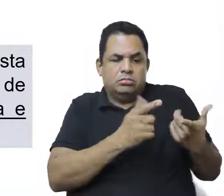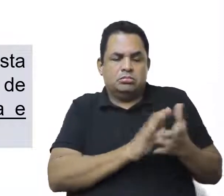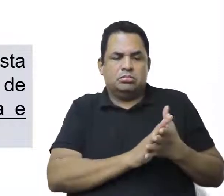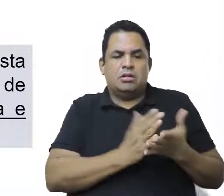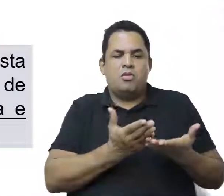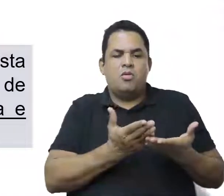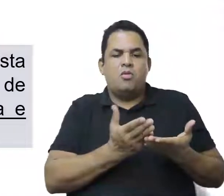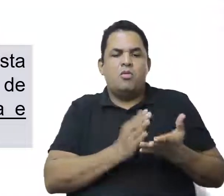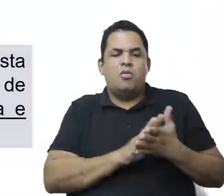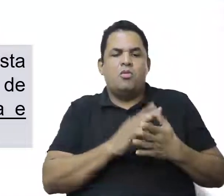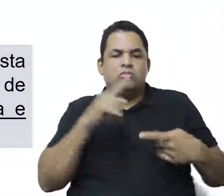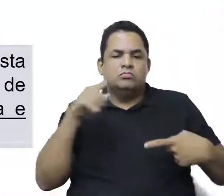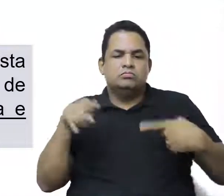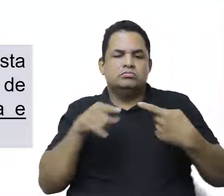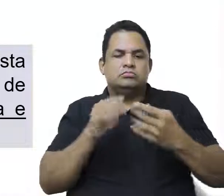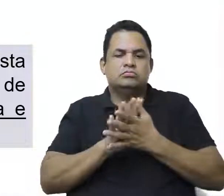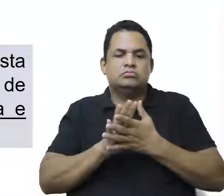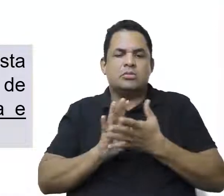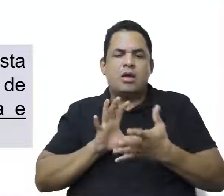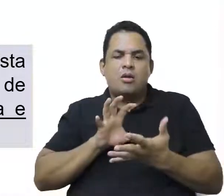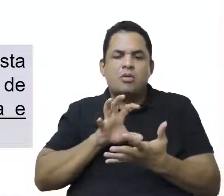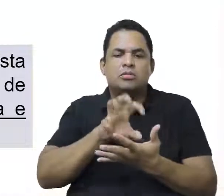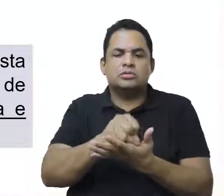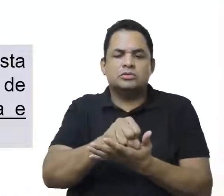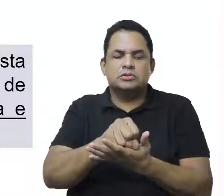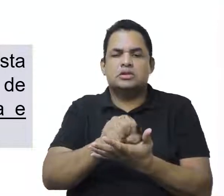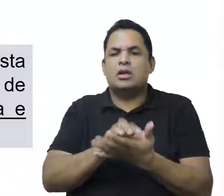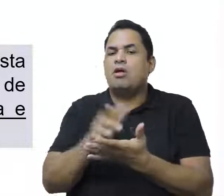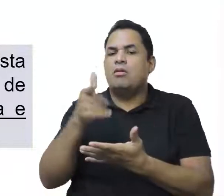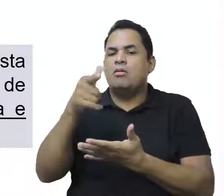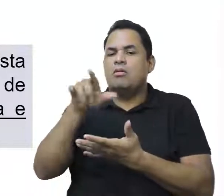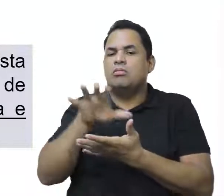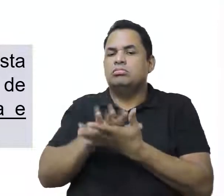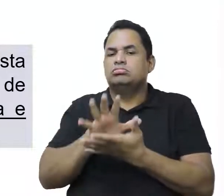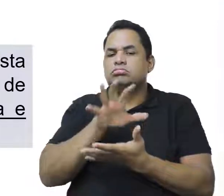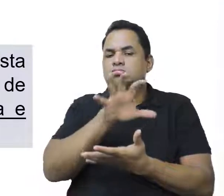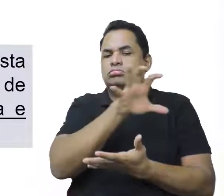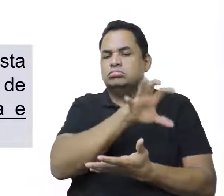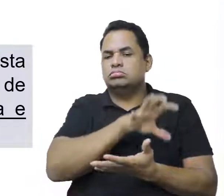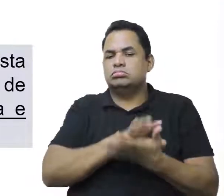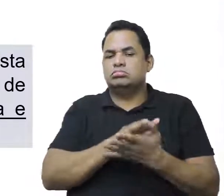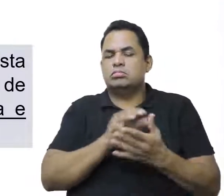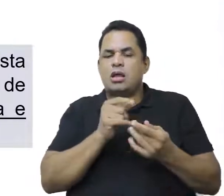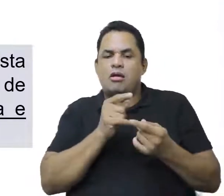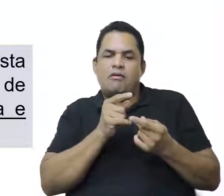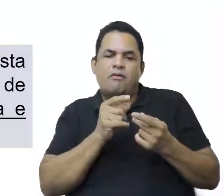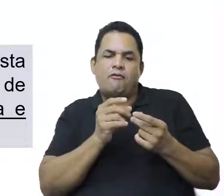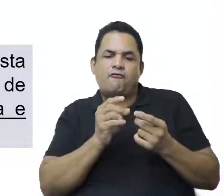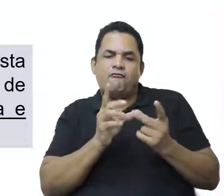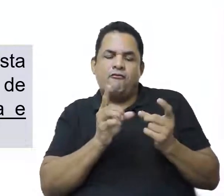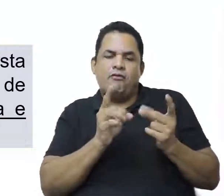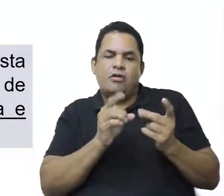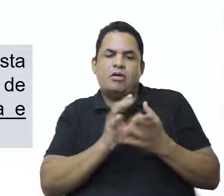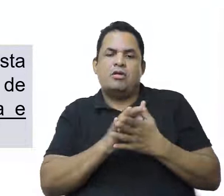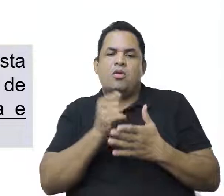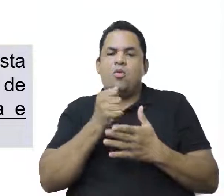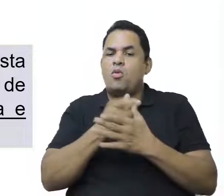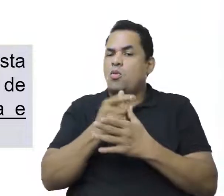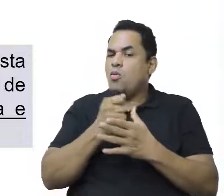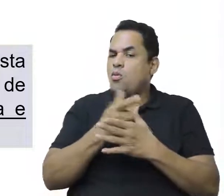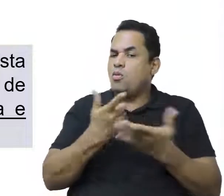era aí conquistar outros mercados para obtenção de lucro. E aí esse fenômeno desse sistema